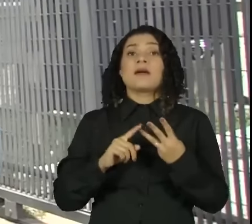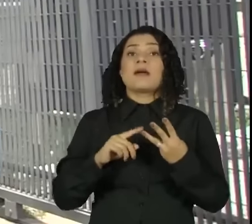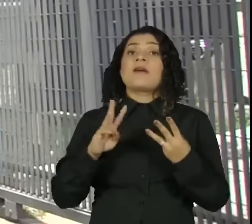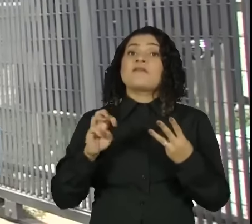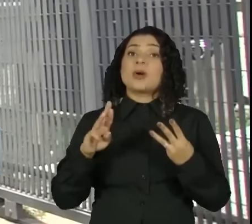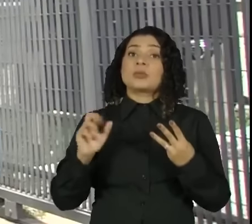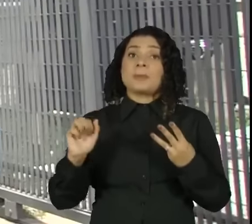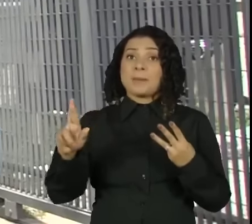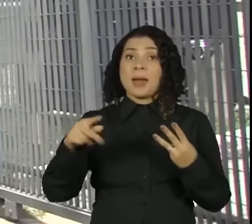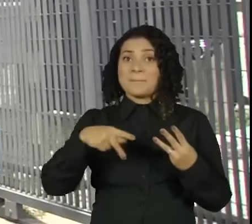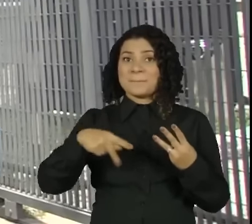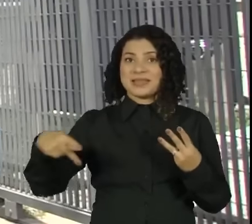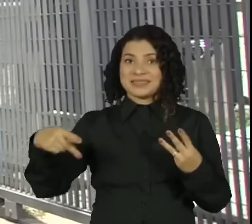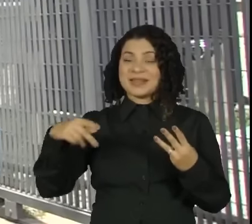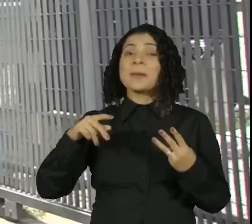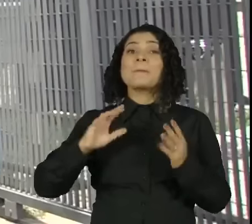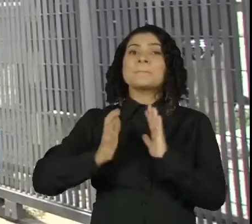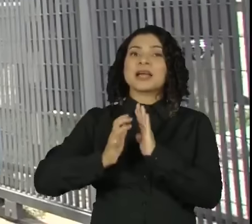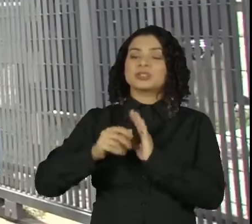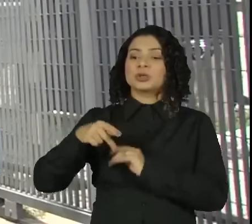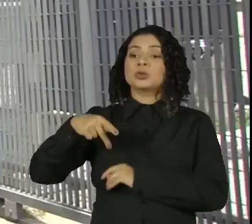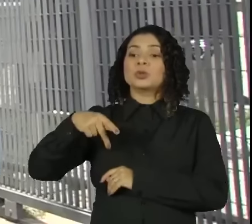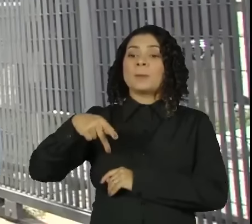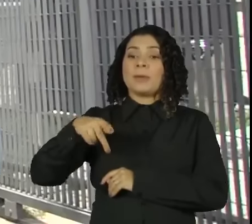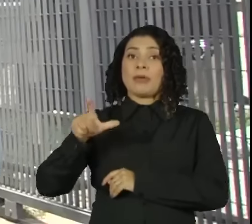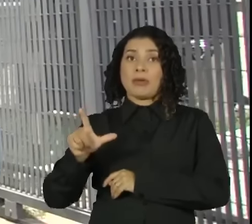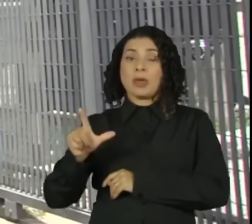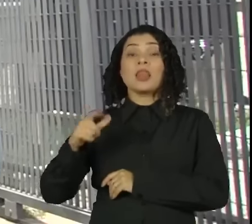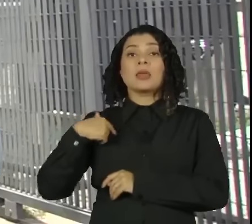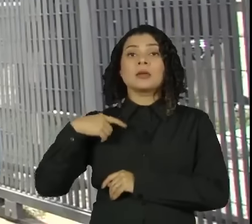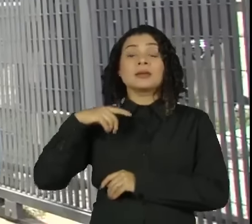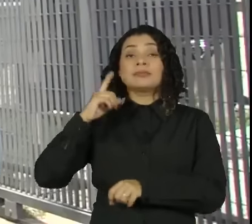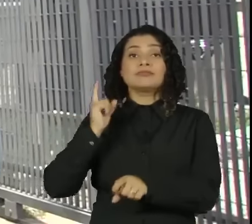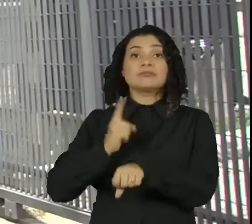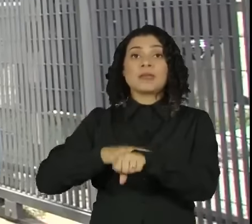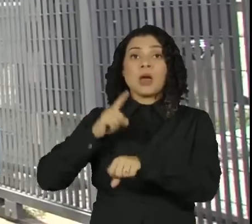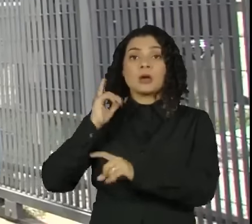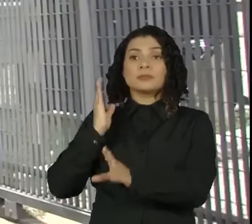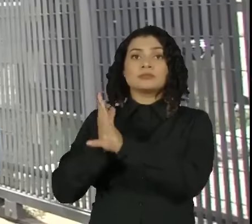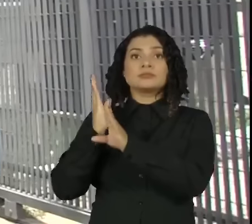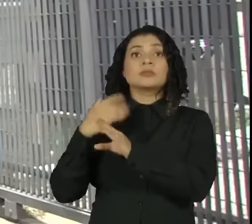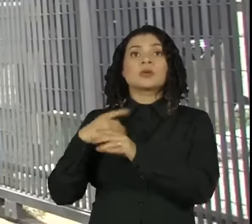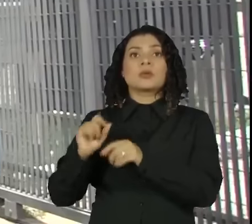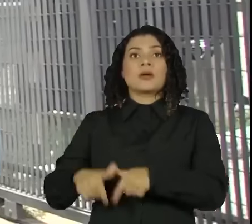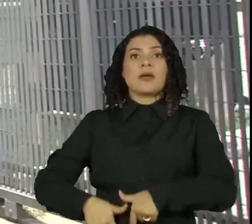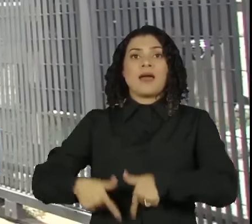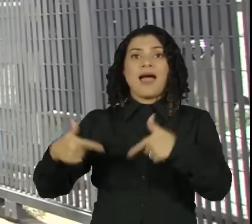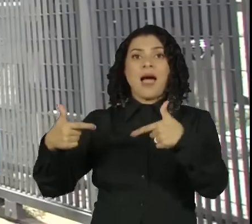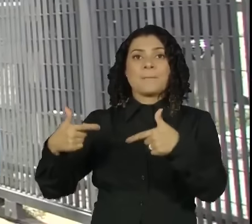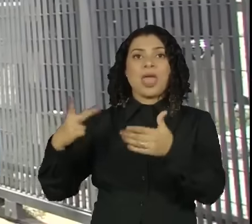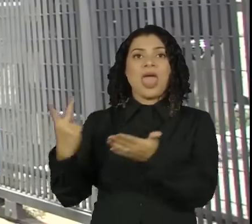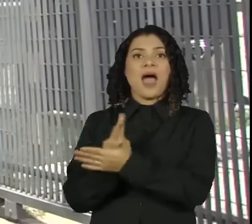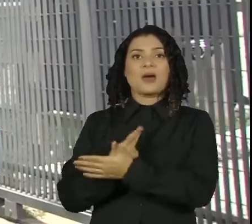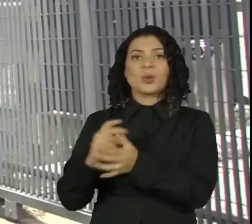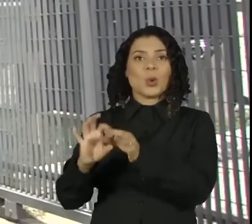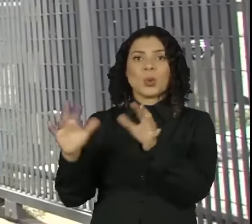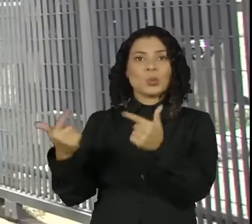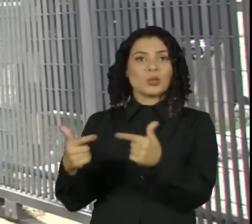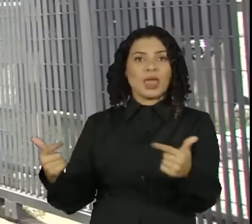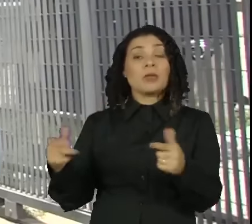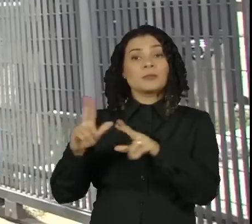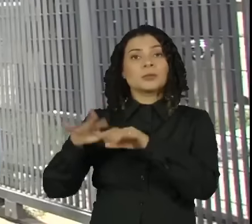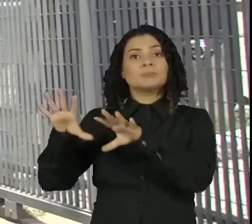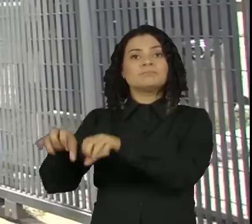é presidente do PL, partido de Bolsonaro, e acabou sendo preso em flagrante por porte irregular de arma. 2 assessores